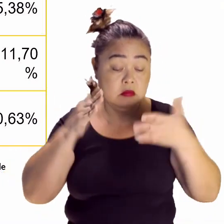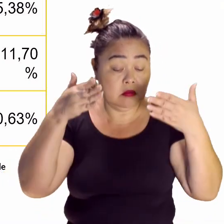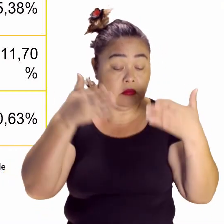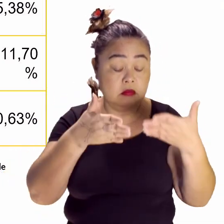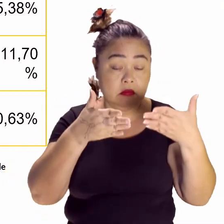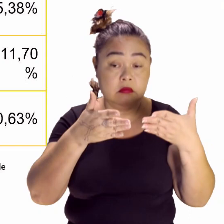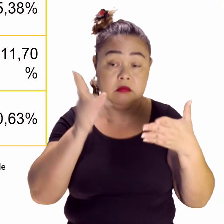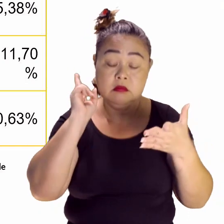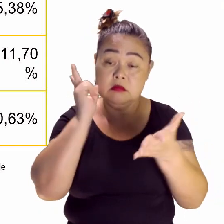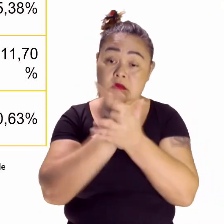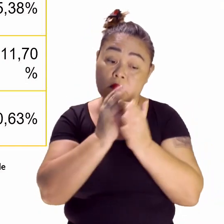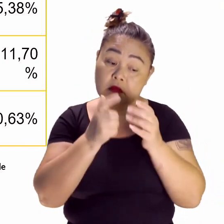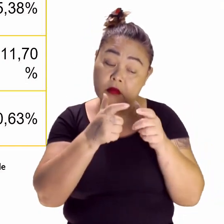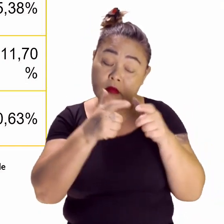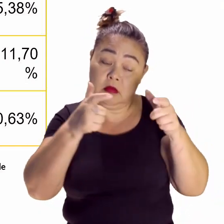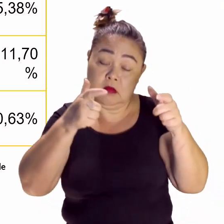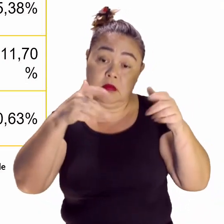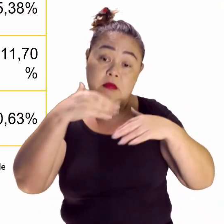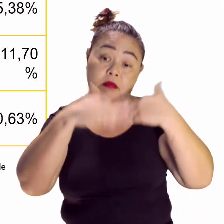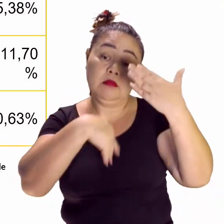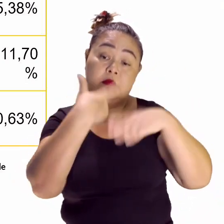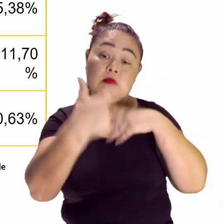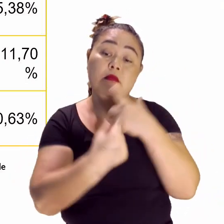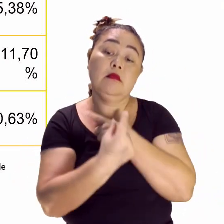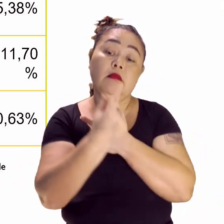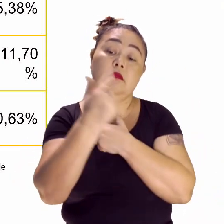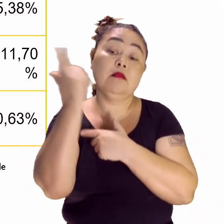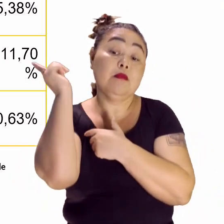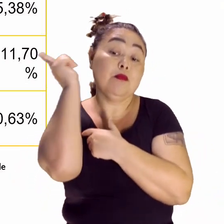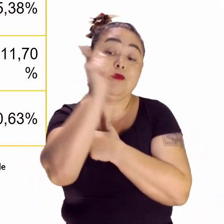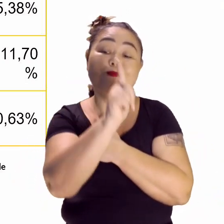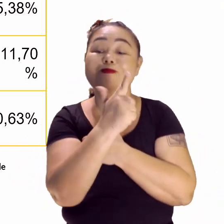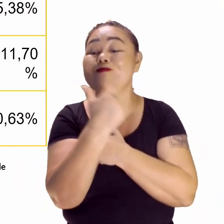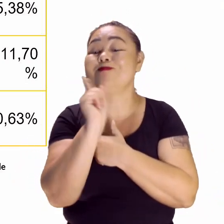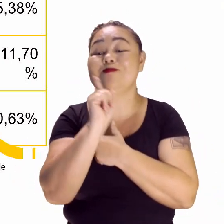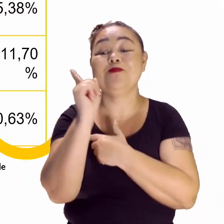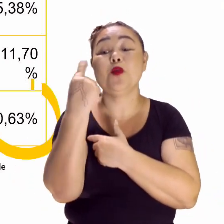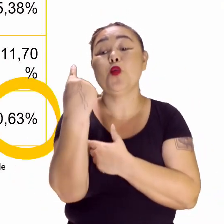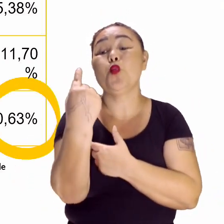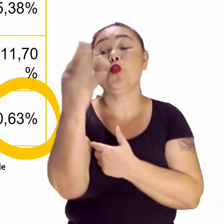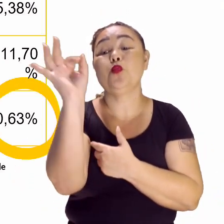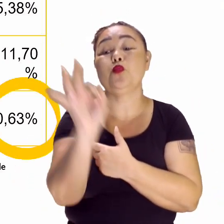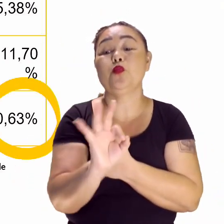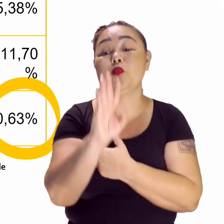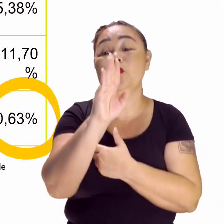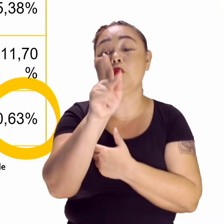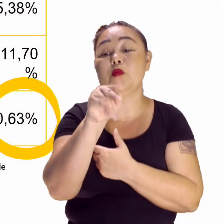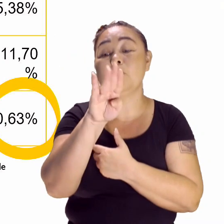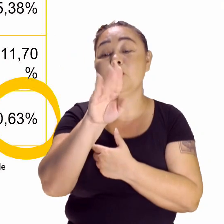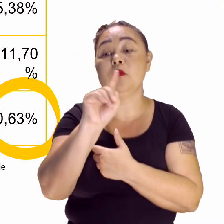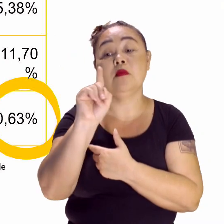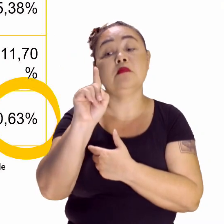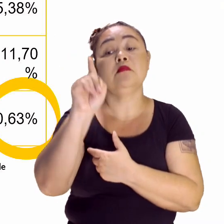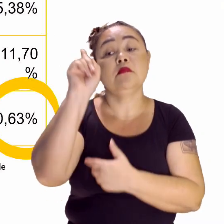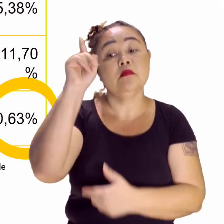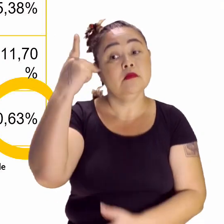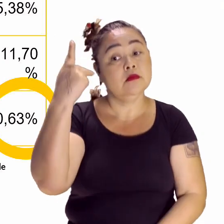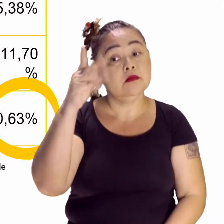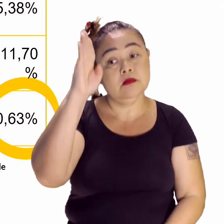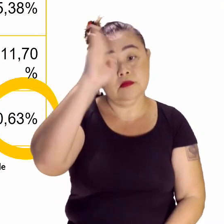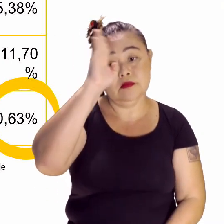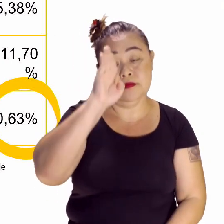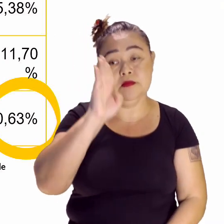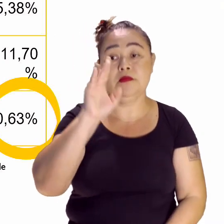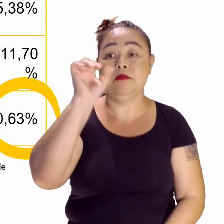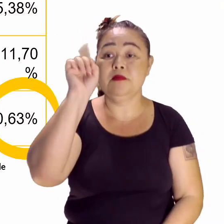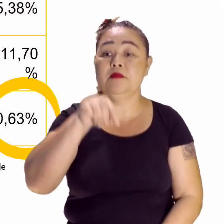estar em sempre crescimento, nós ainda não chegamos a 1% do PIB do Brasil. Isso mesmo, professor Jorge. É